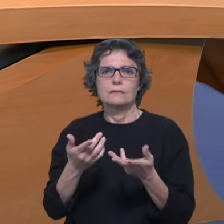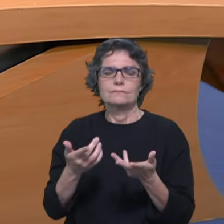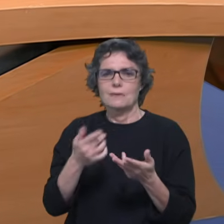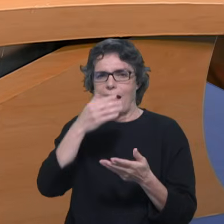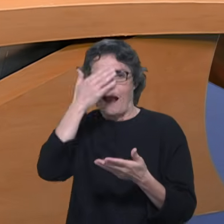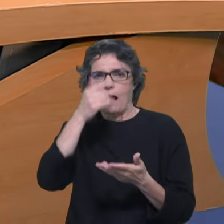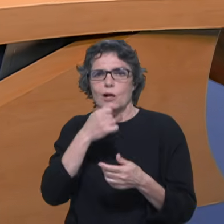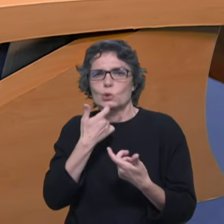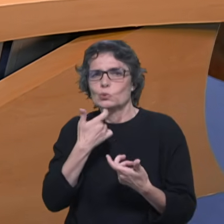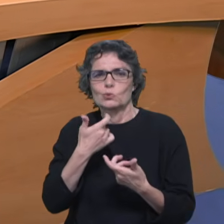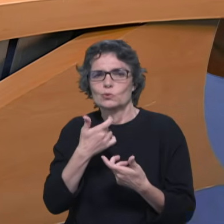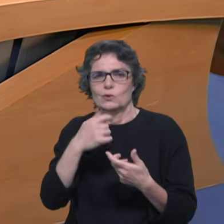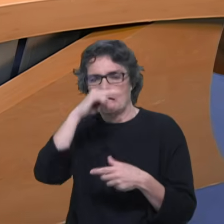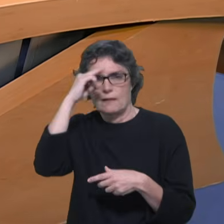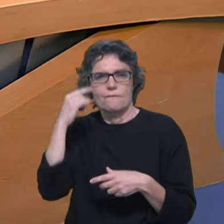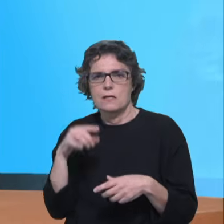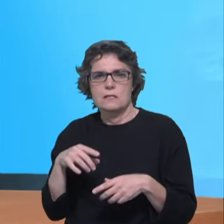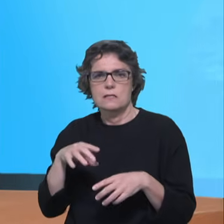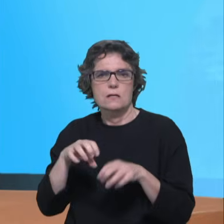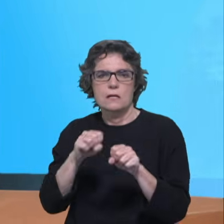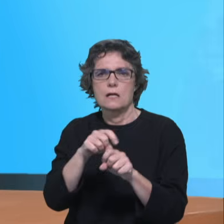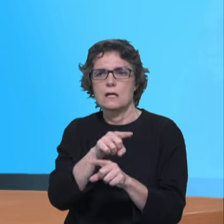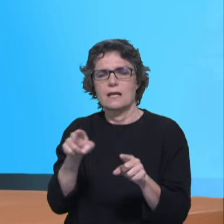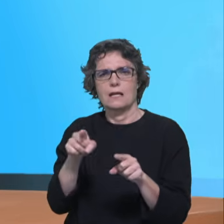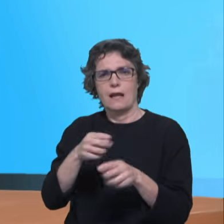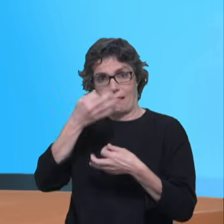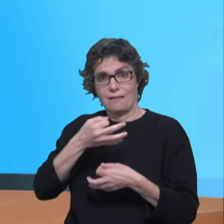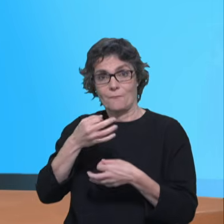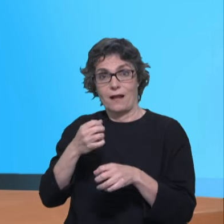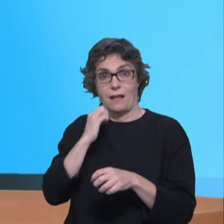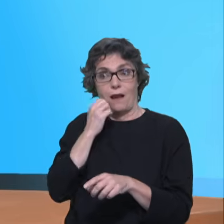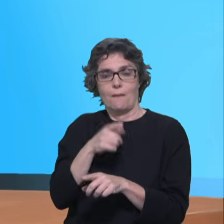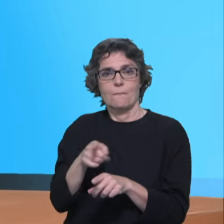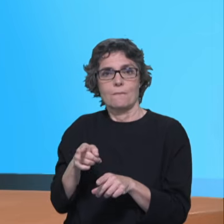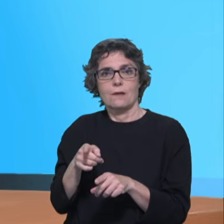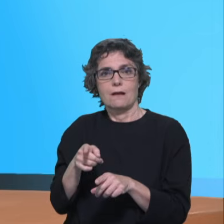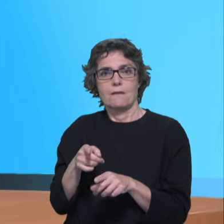É a dignidade do trabalho que está em causa? Sim, também é essa dignidade do trabalho que está em causa,